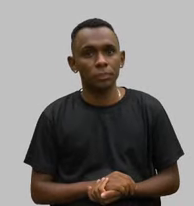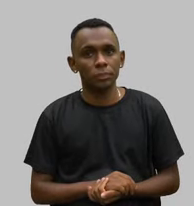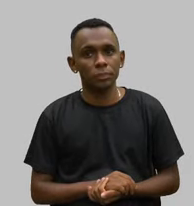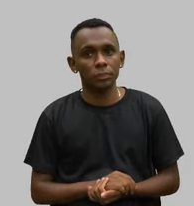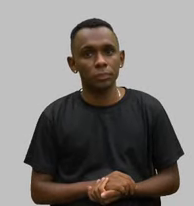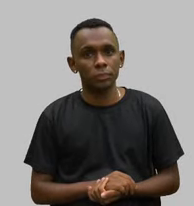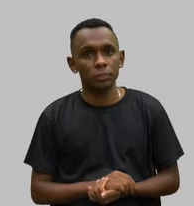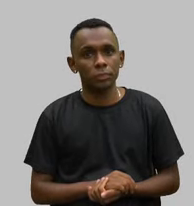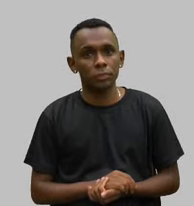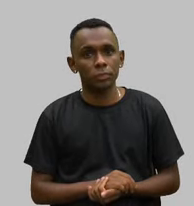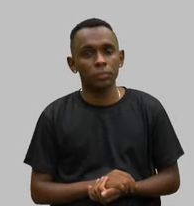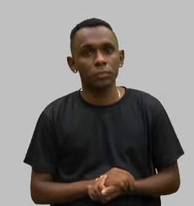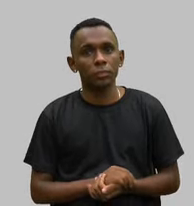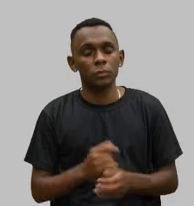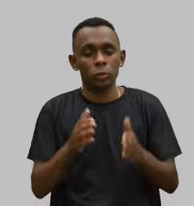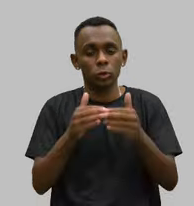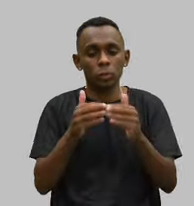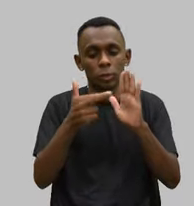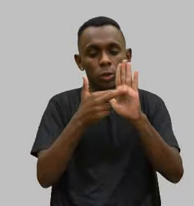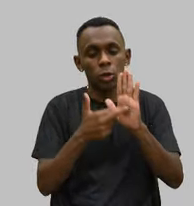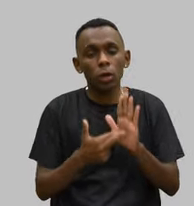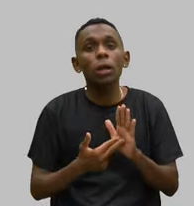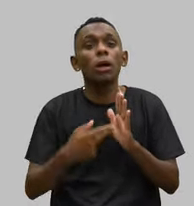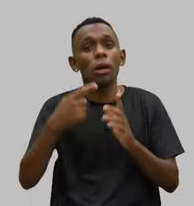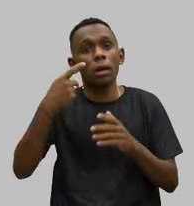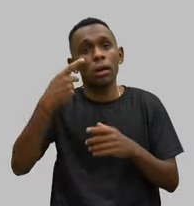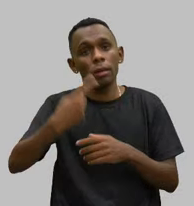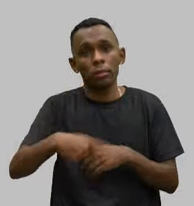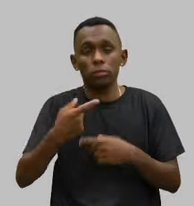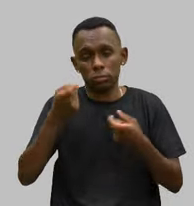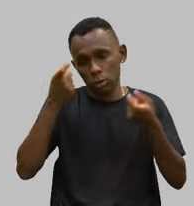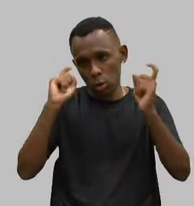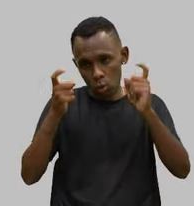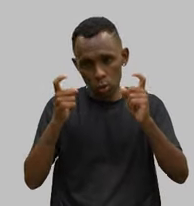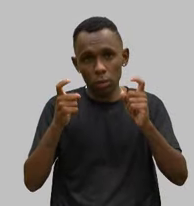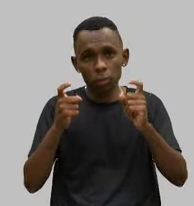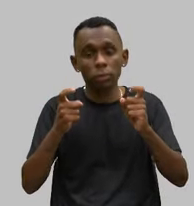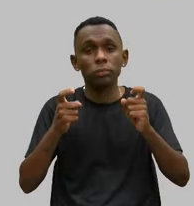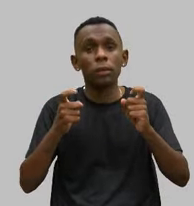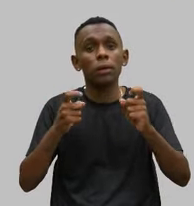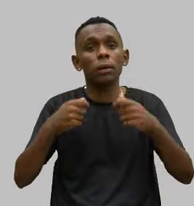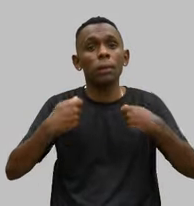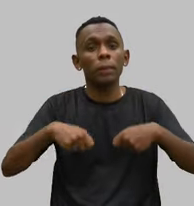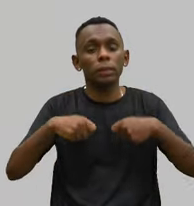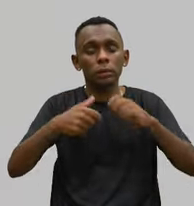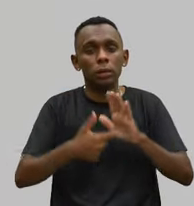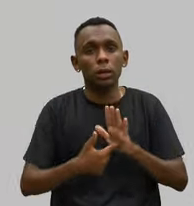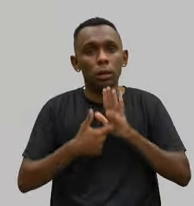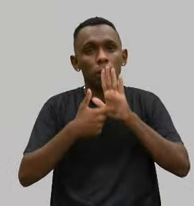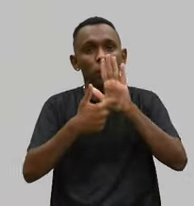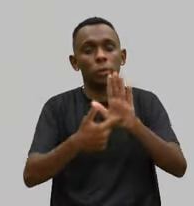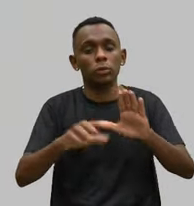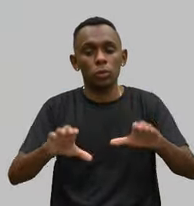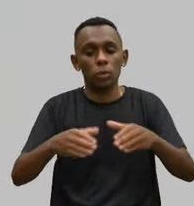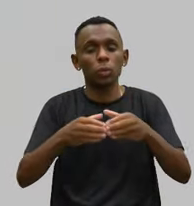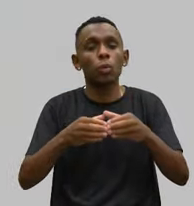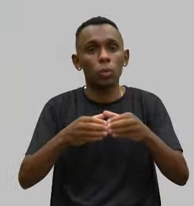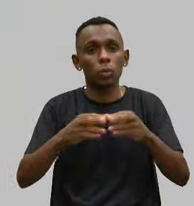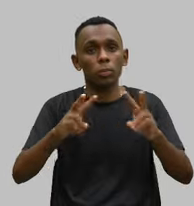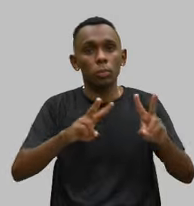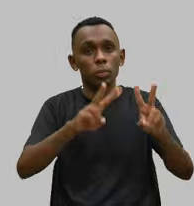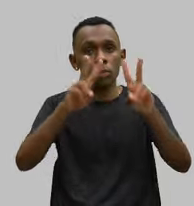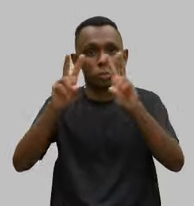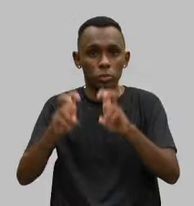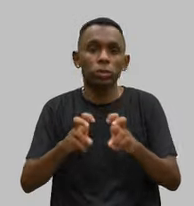requerimentos decorrente dessa desta reunião deverão ser apresentados na comissão temática